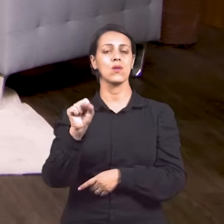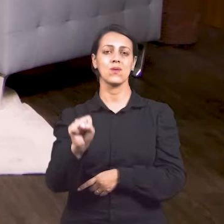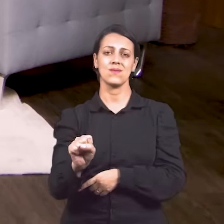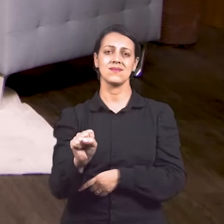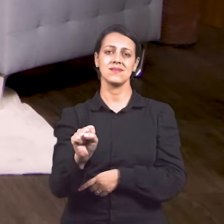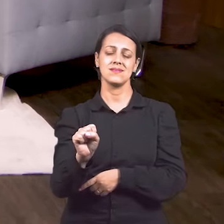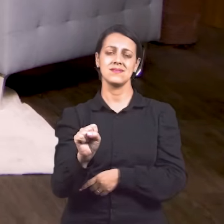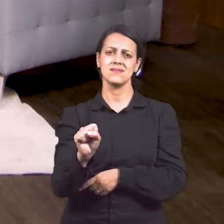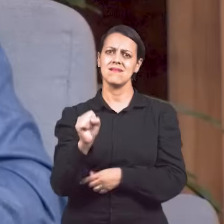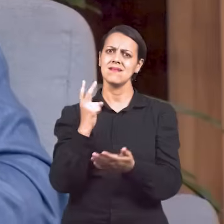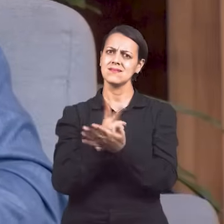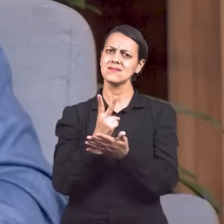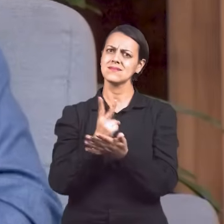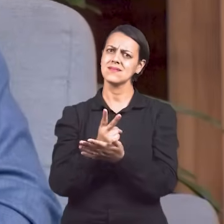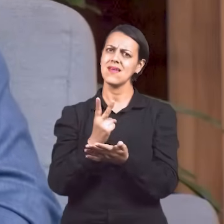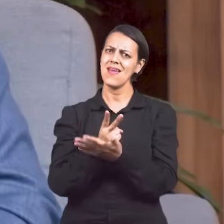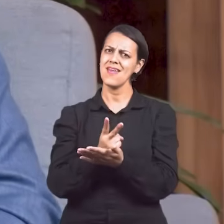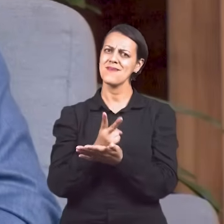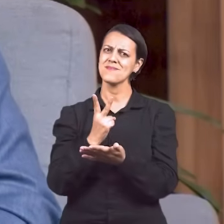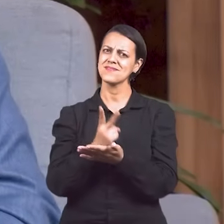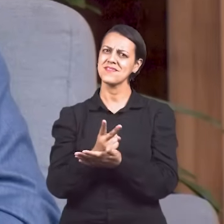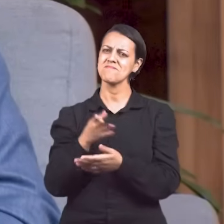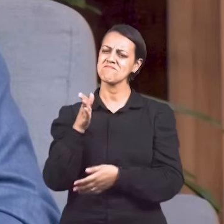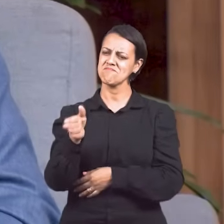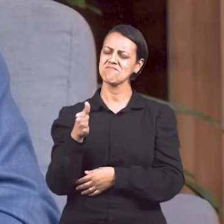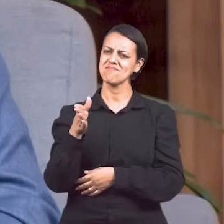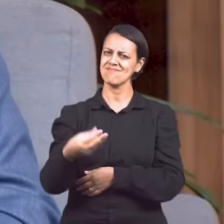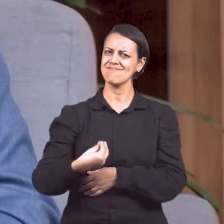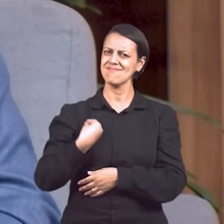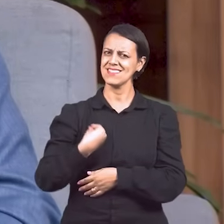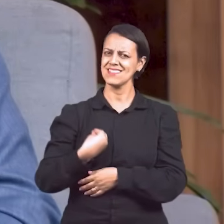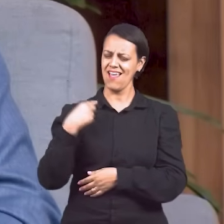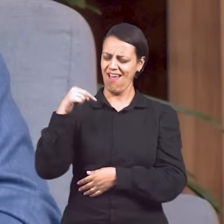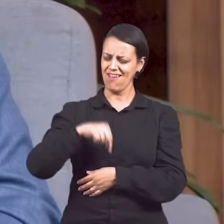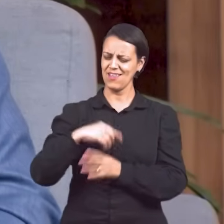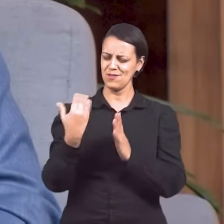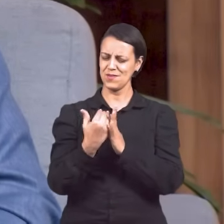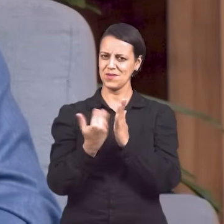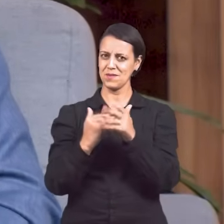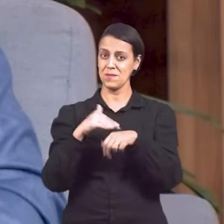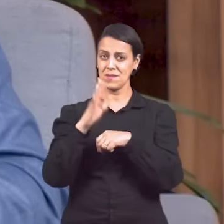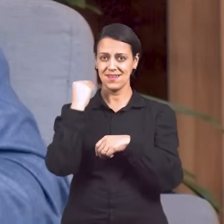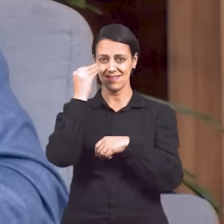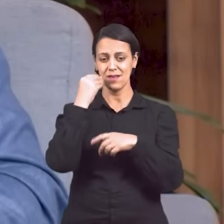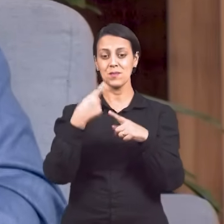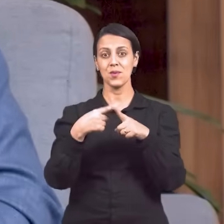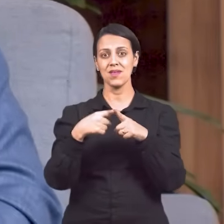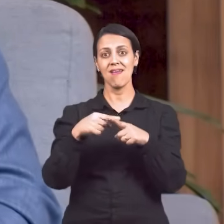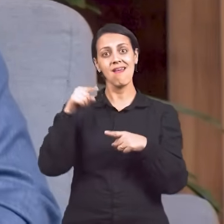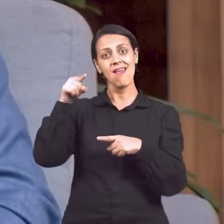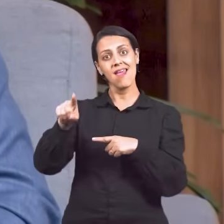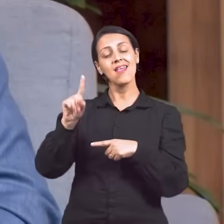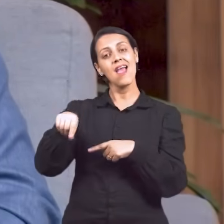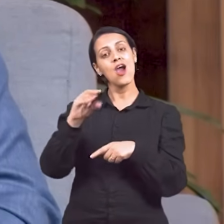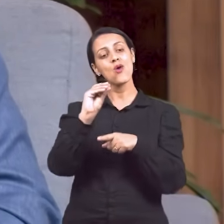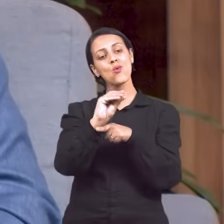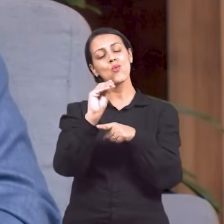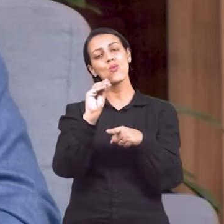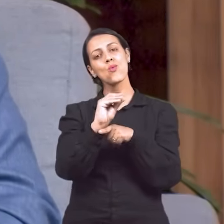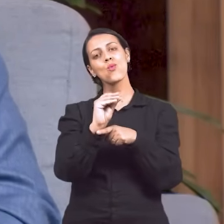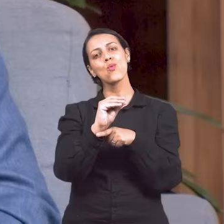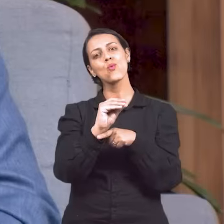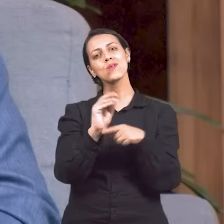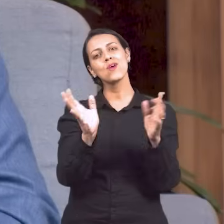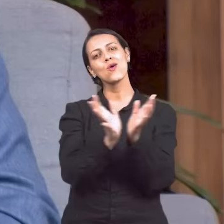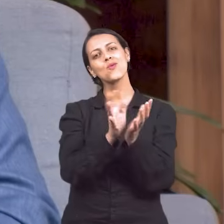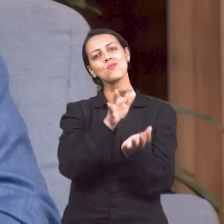Minas Gerais. No vídeo dele nós vamos ver a participação do diácono Lucas. O Lucas, ele tem sido participante